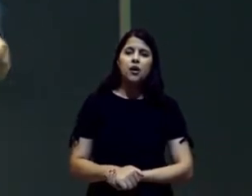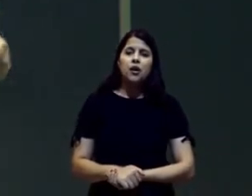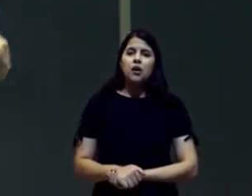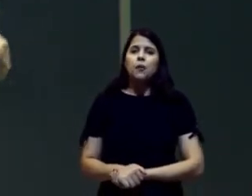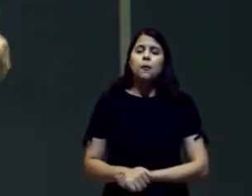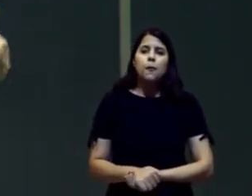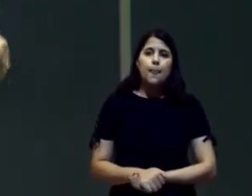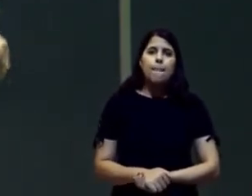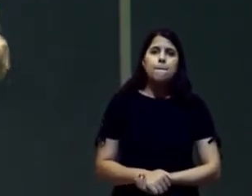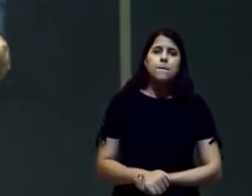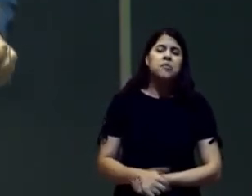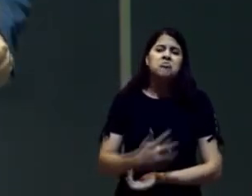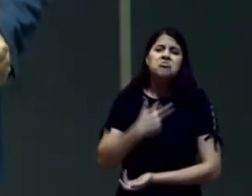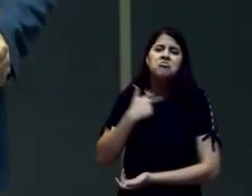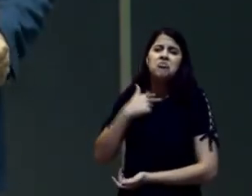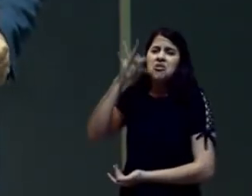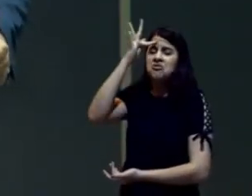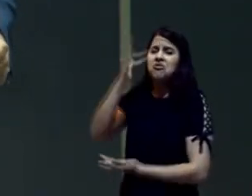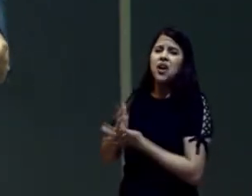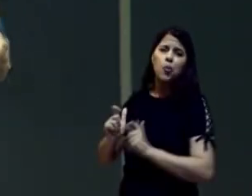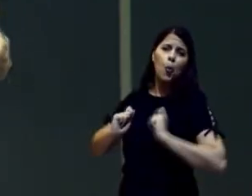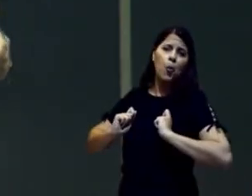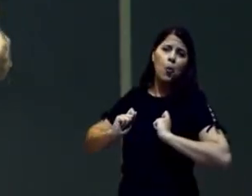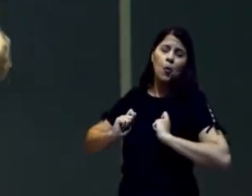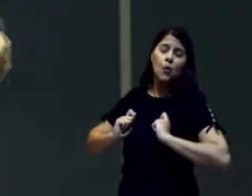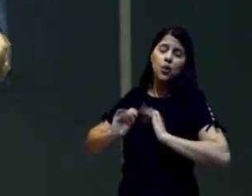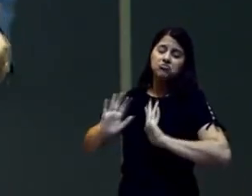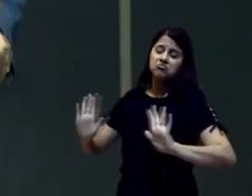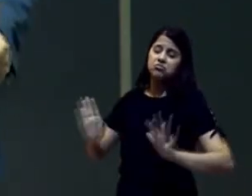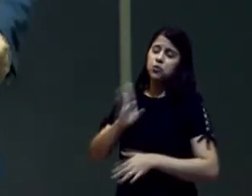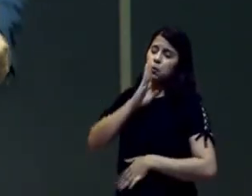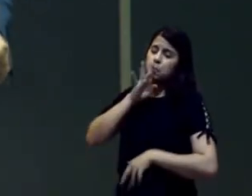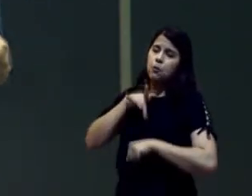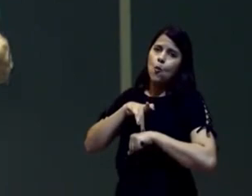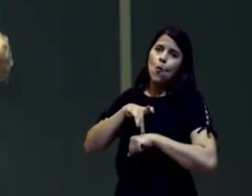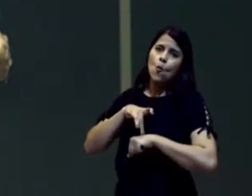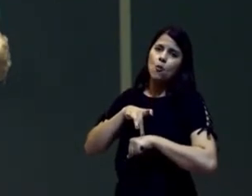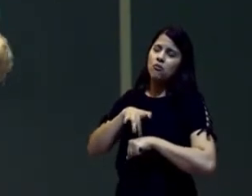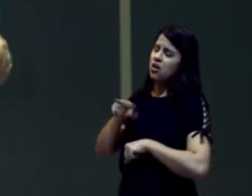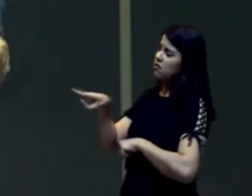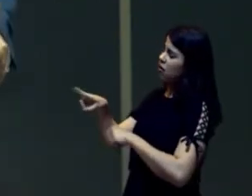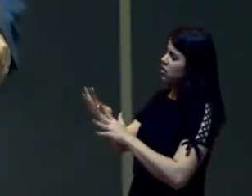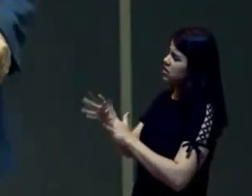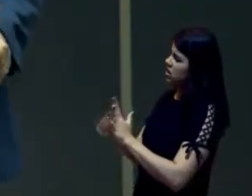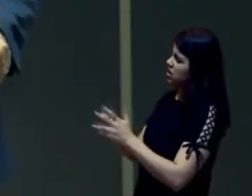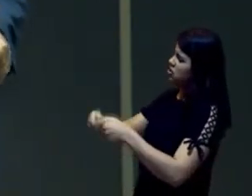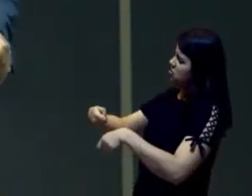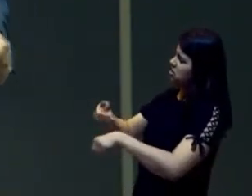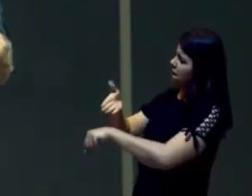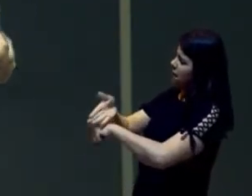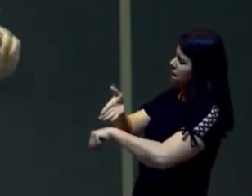Paulo não estava deixando para Timóteo uma fé passiva. Paulo não estava dizendo: Timóteo, não deixe de ir para a igreja, sentar e participar do culto,